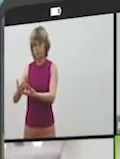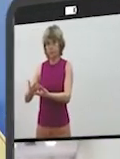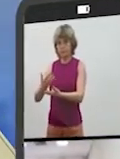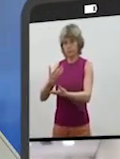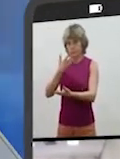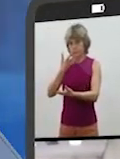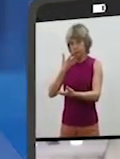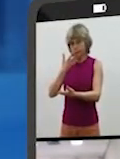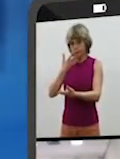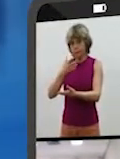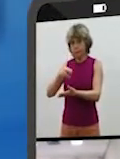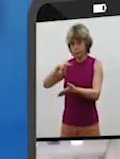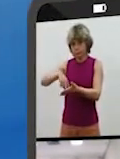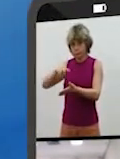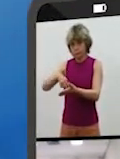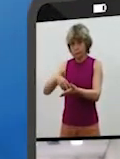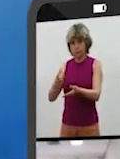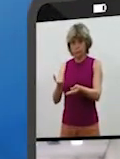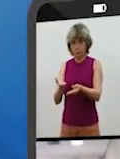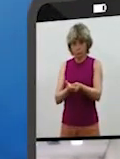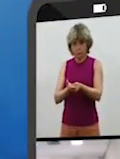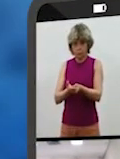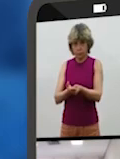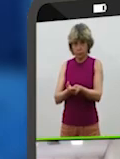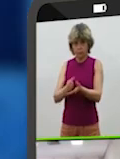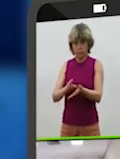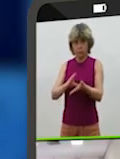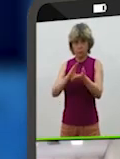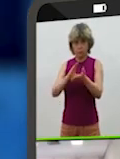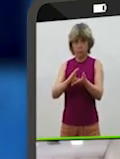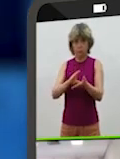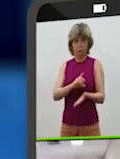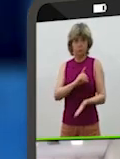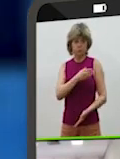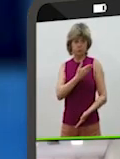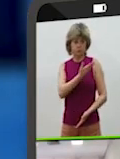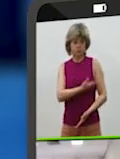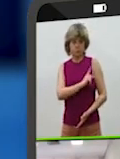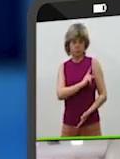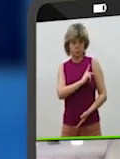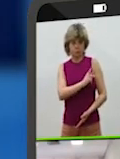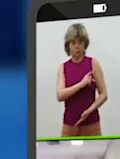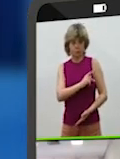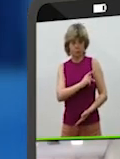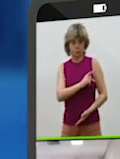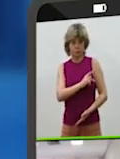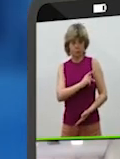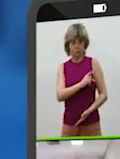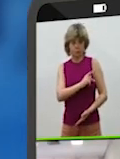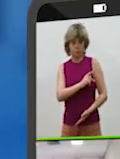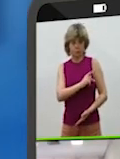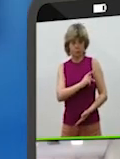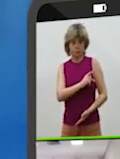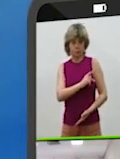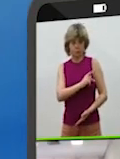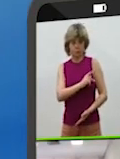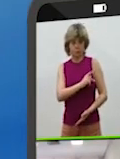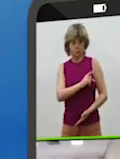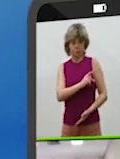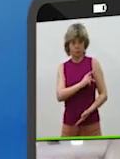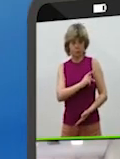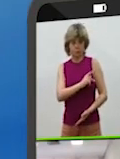sessão realizada na terça-feira, 5 de novembro, a primeira Câmara do Tribunal de Contas dos Municípios do Estado de Goiás julgou